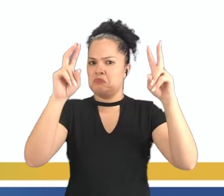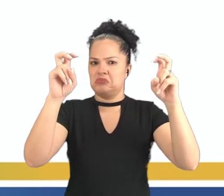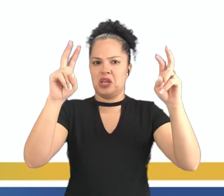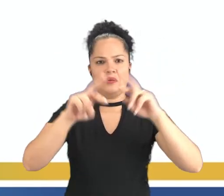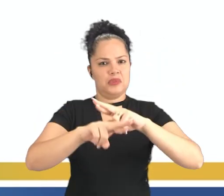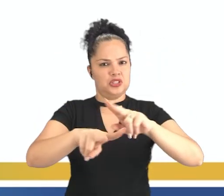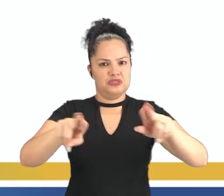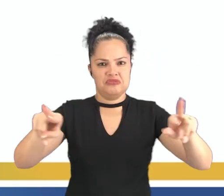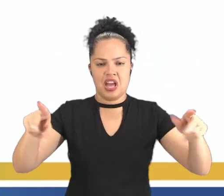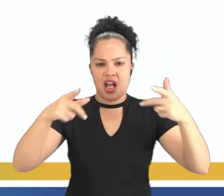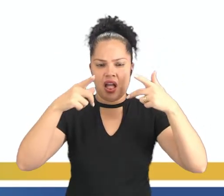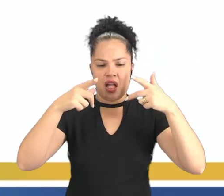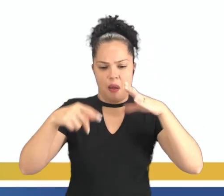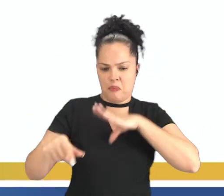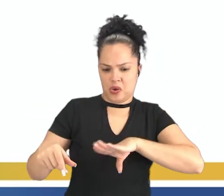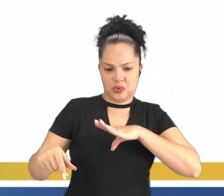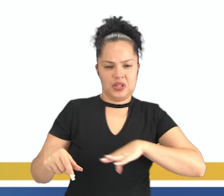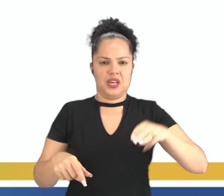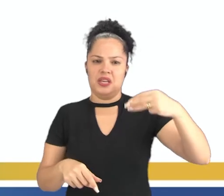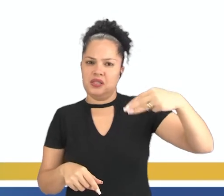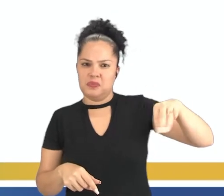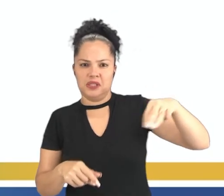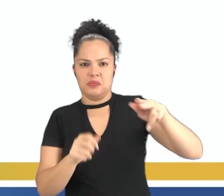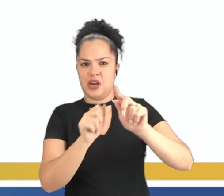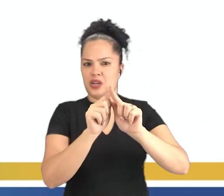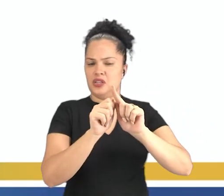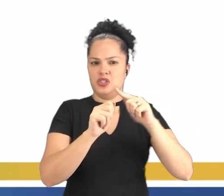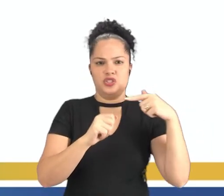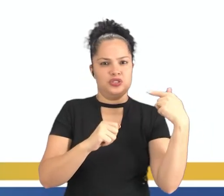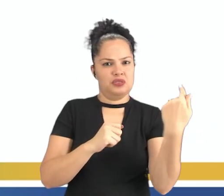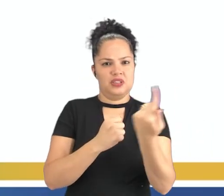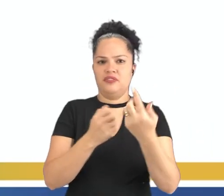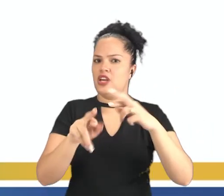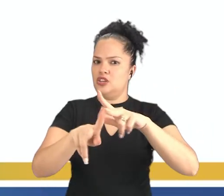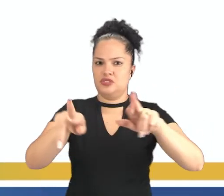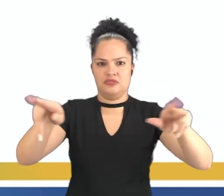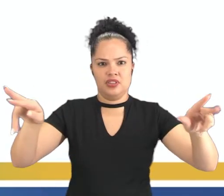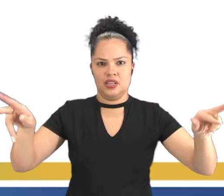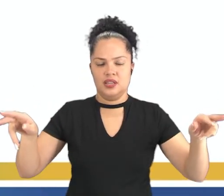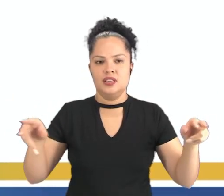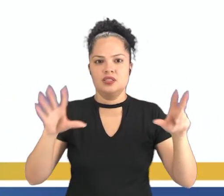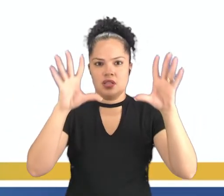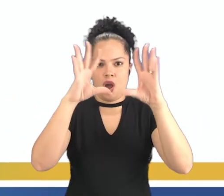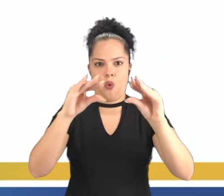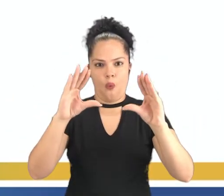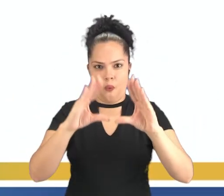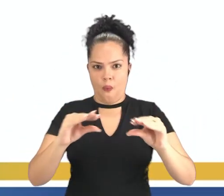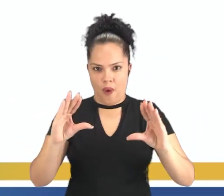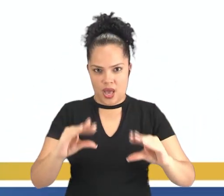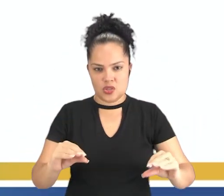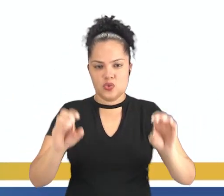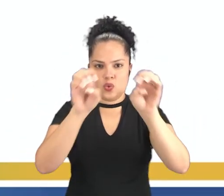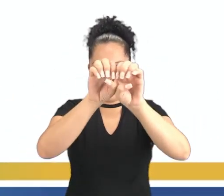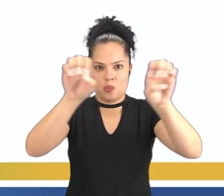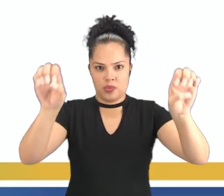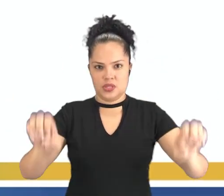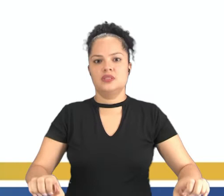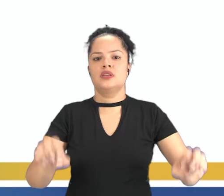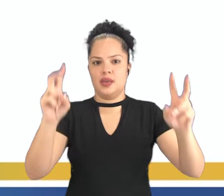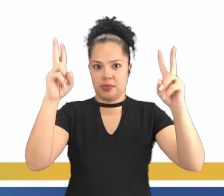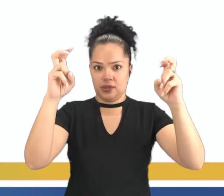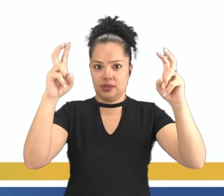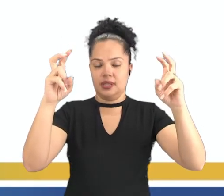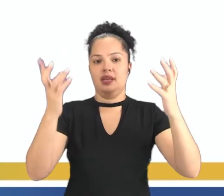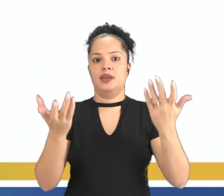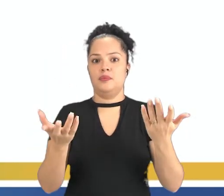componente, língua portuguesa, matemática, geografia, entre outros. E faça um resumo e um esquema do assunto abordado.